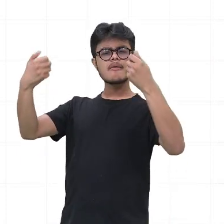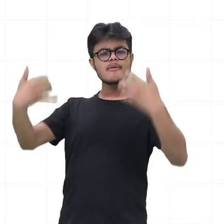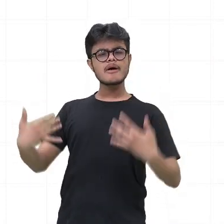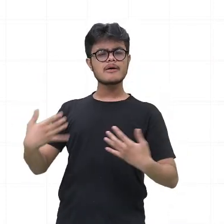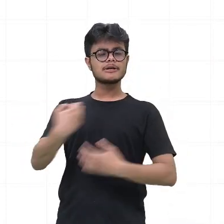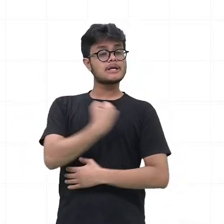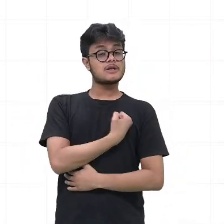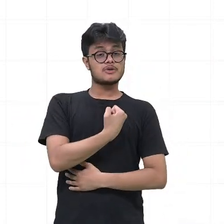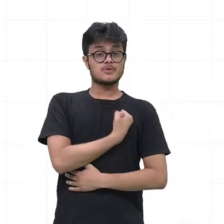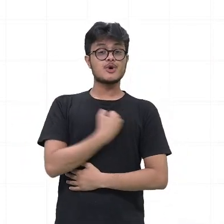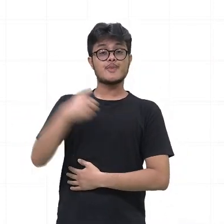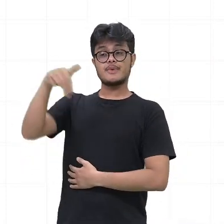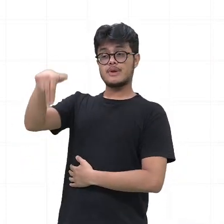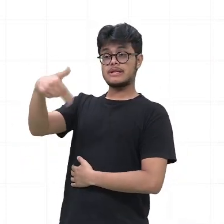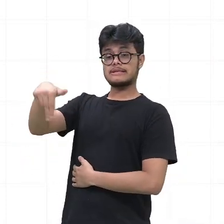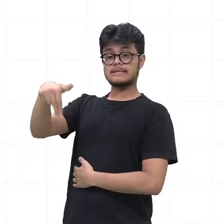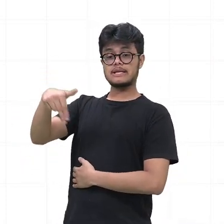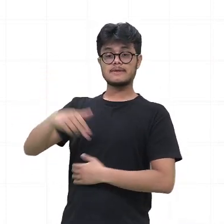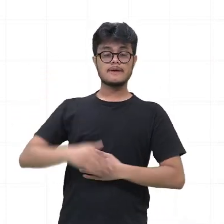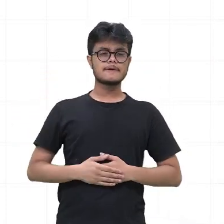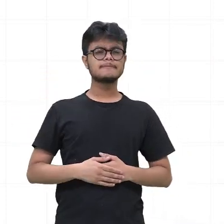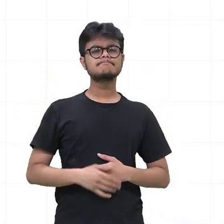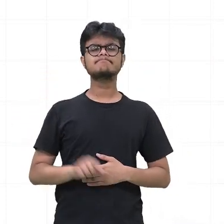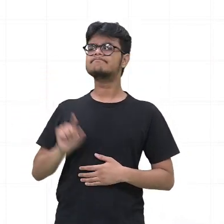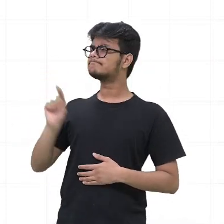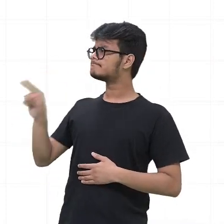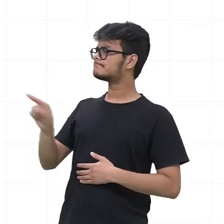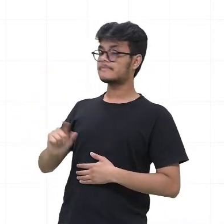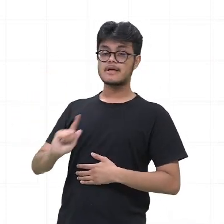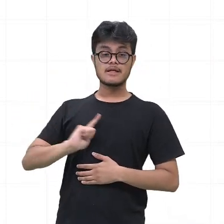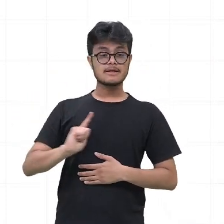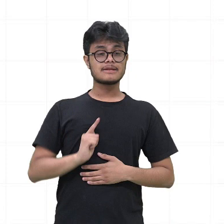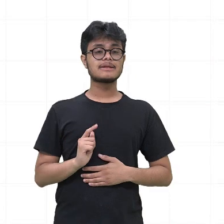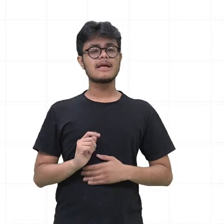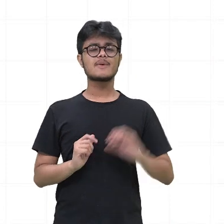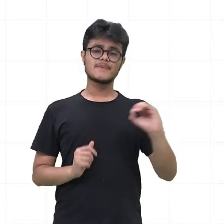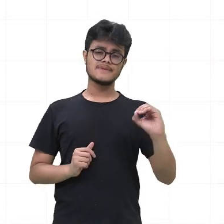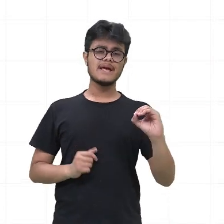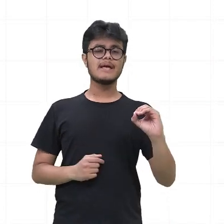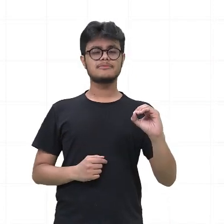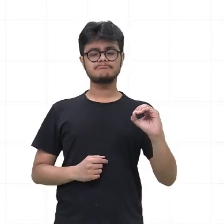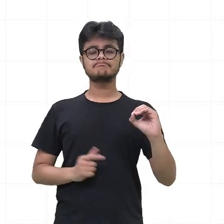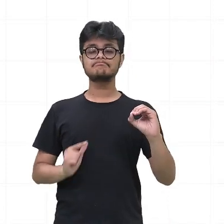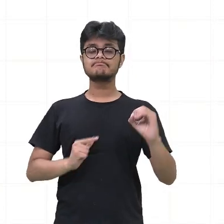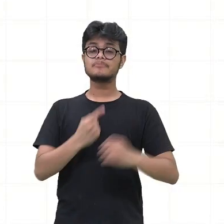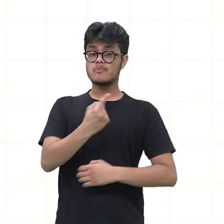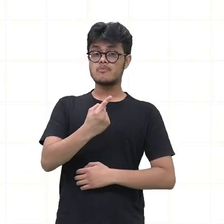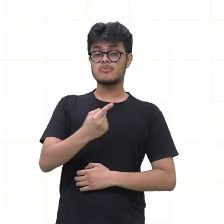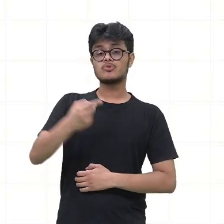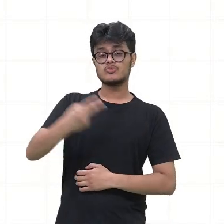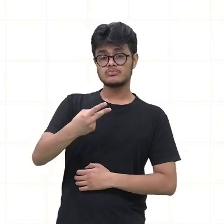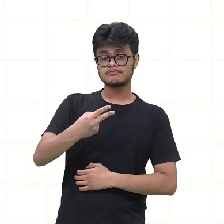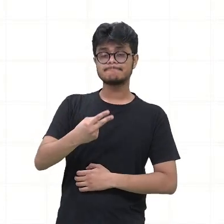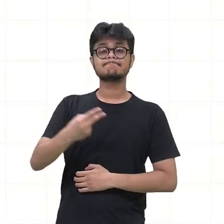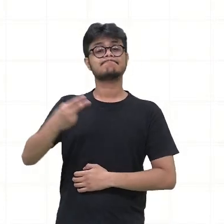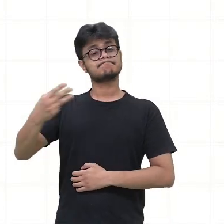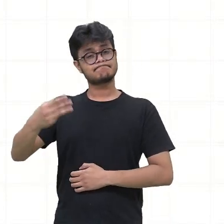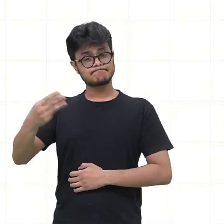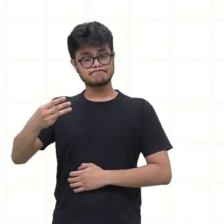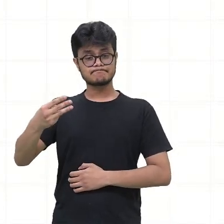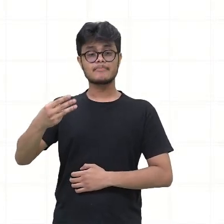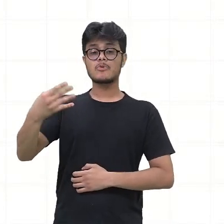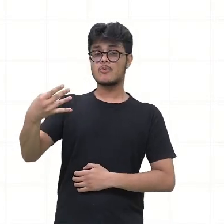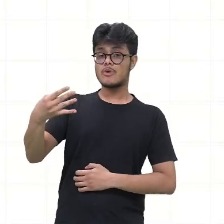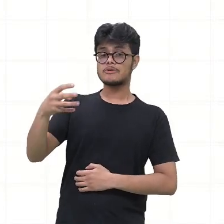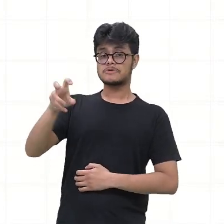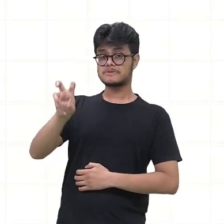os números naturais. Então, nos números naturais aqui nós temos o 0, o 1, o 2, o 3,